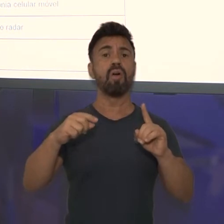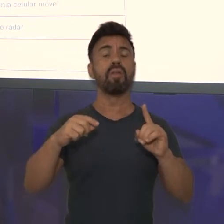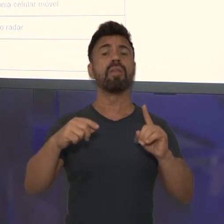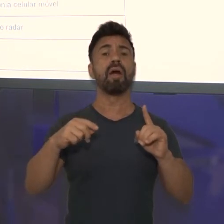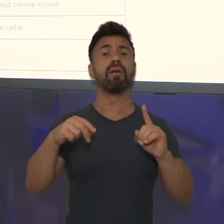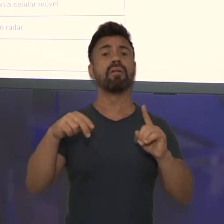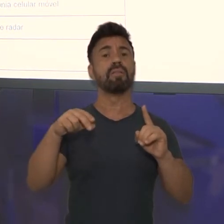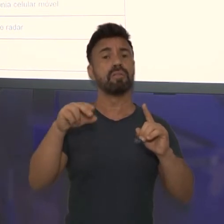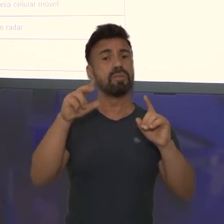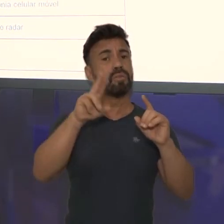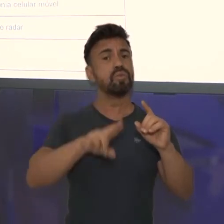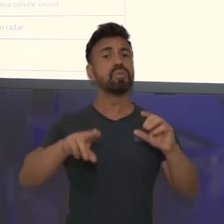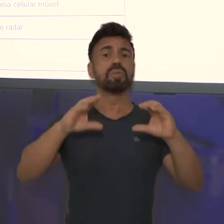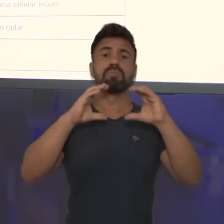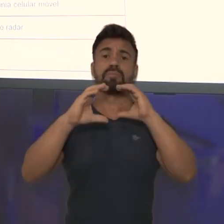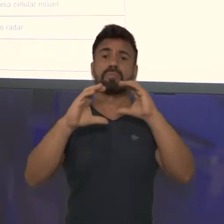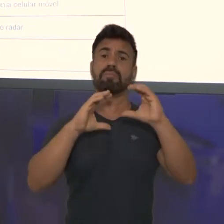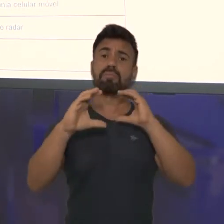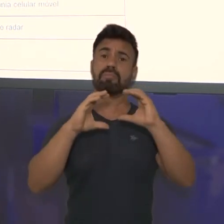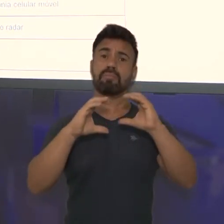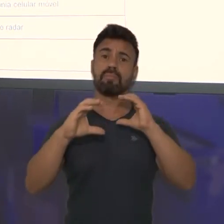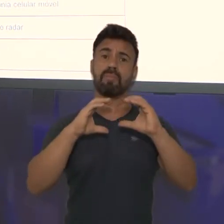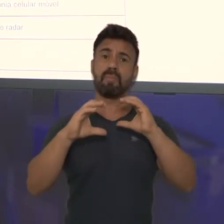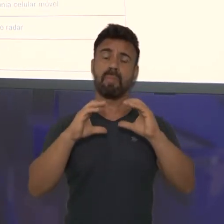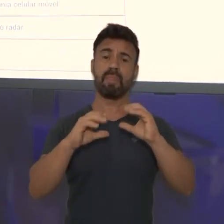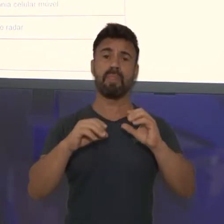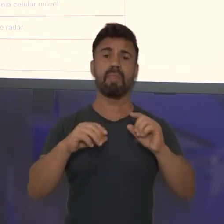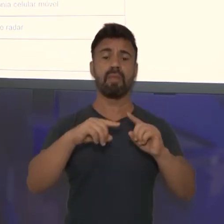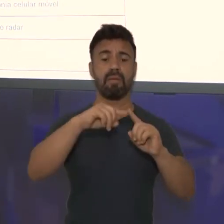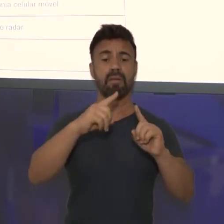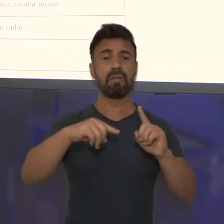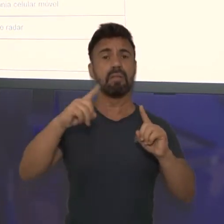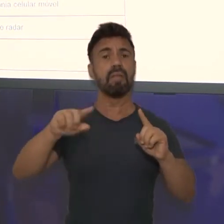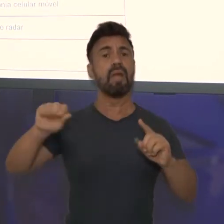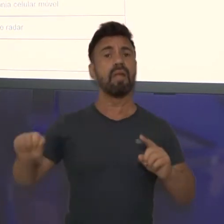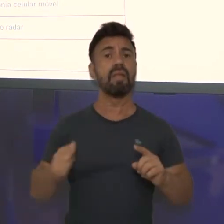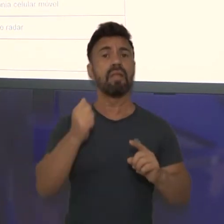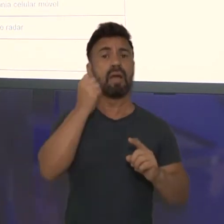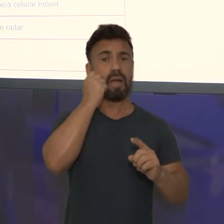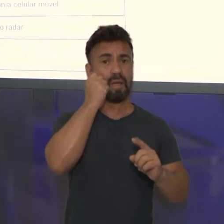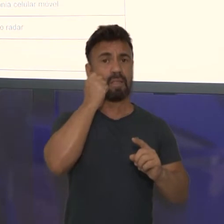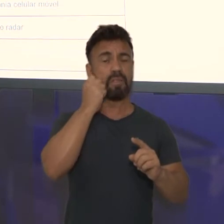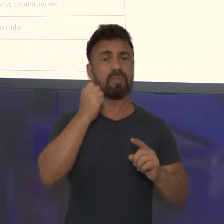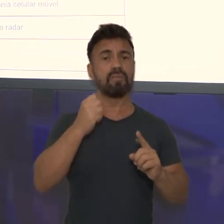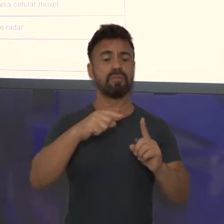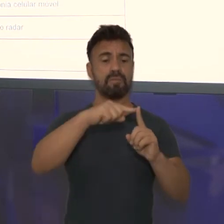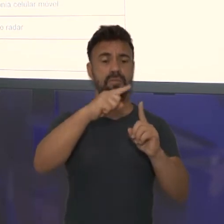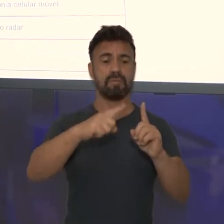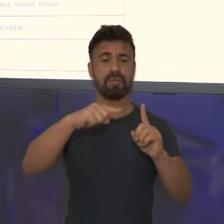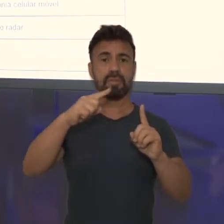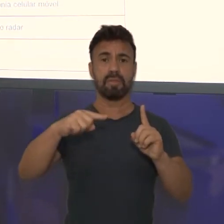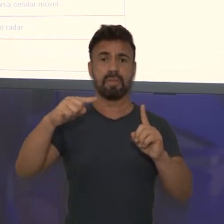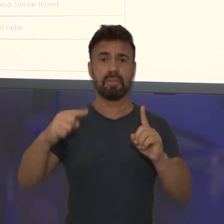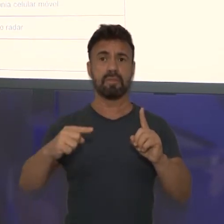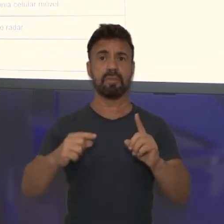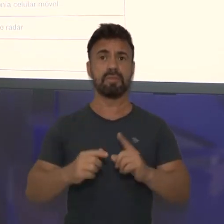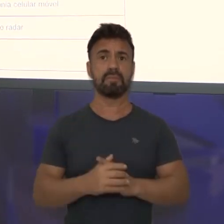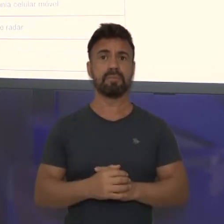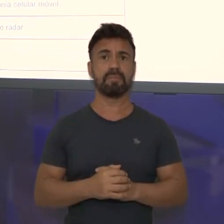comunicação. E as ondas que são utilizadas para comunicação são as ondas de rádio, as ondas de radiofrequência.